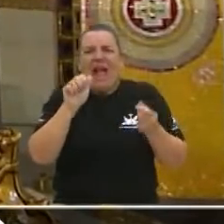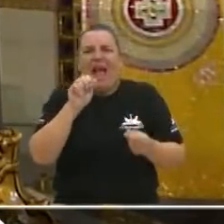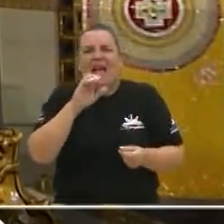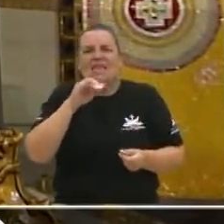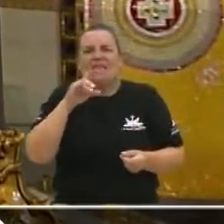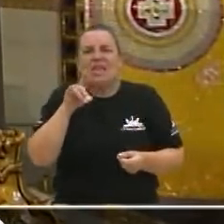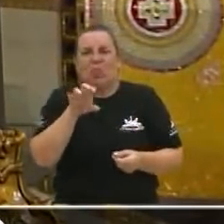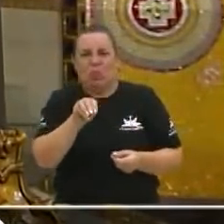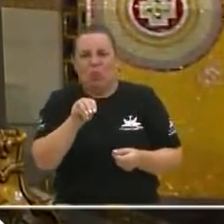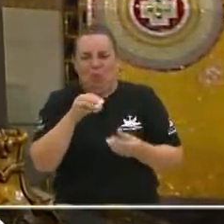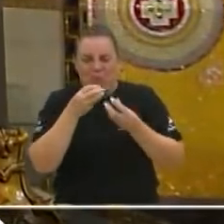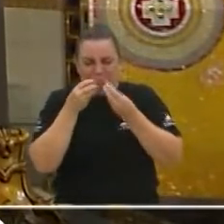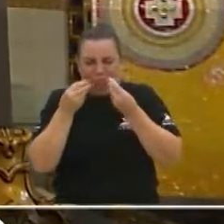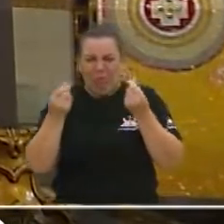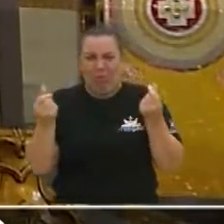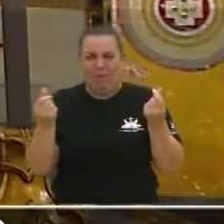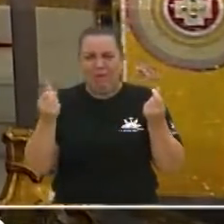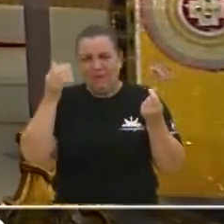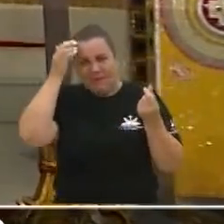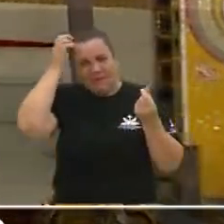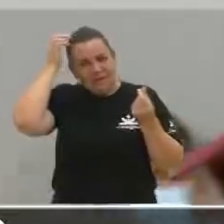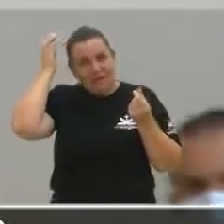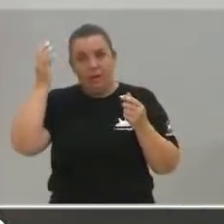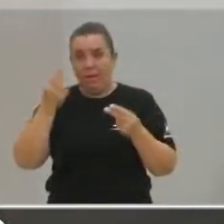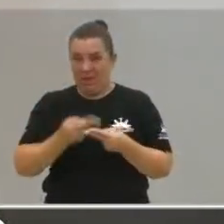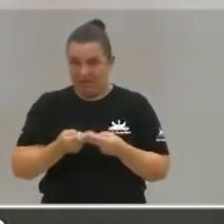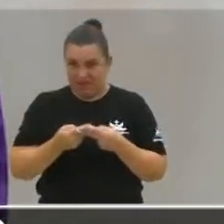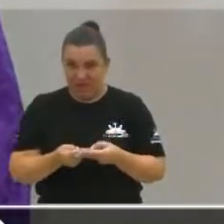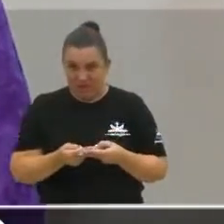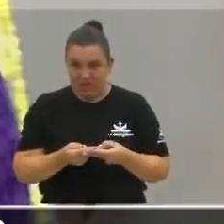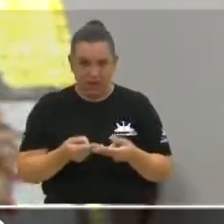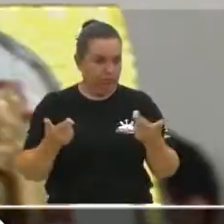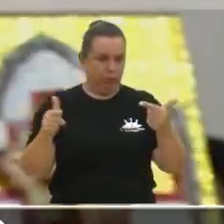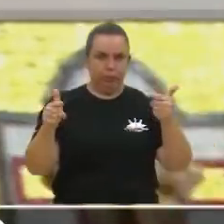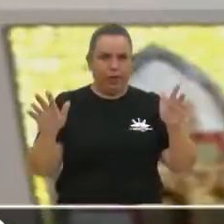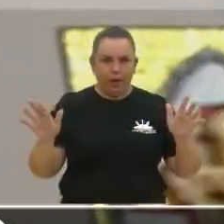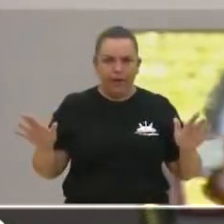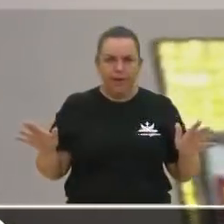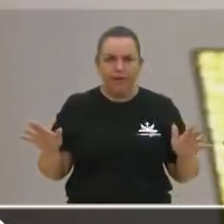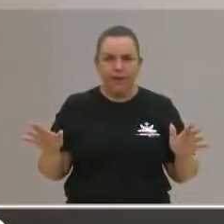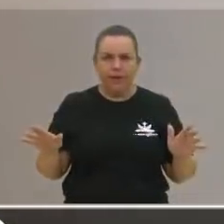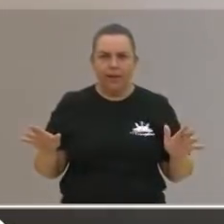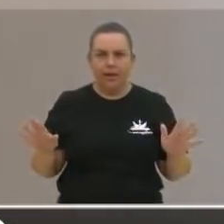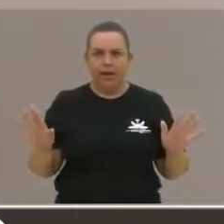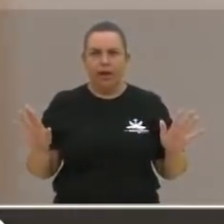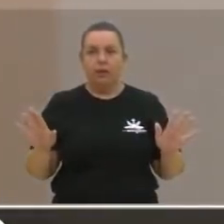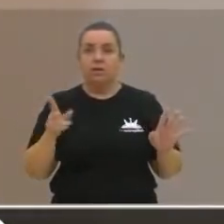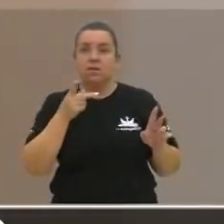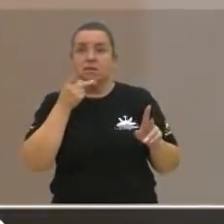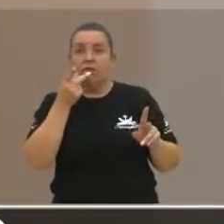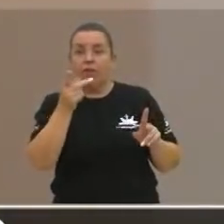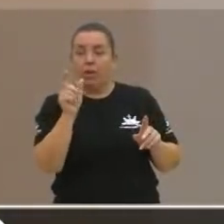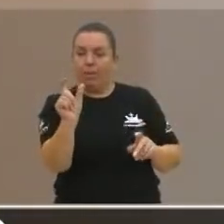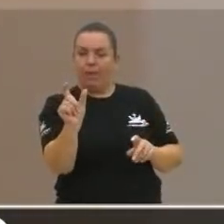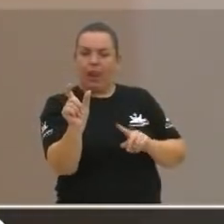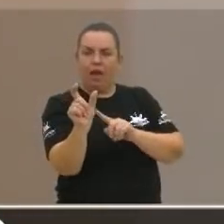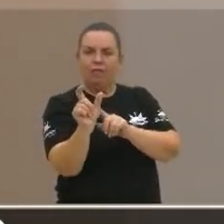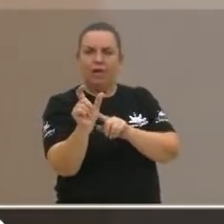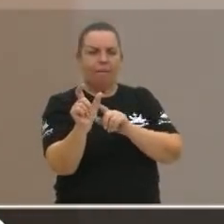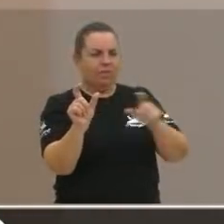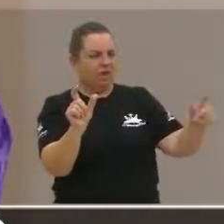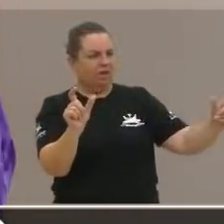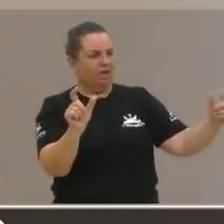e você pode perceber o nível de tolerância assim é de polaridade assim se fala uma palavra